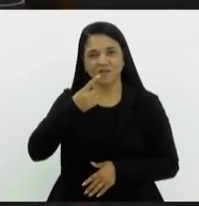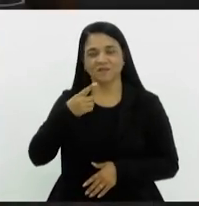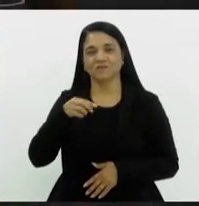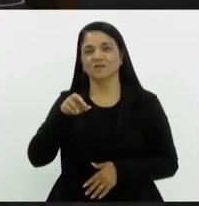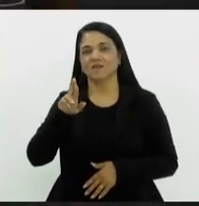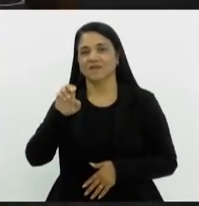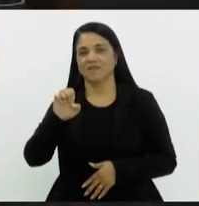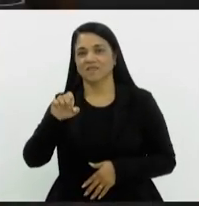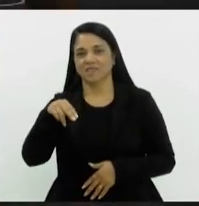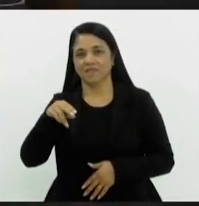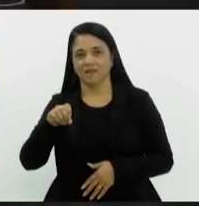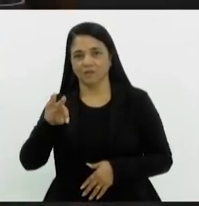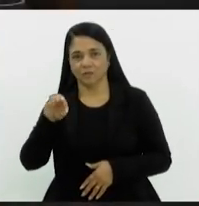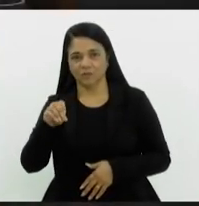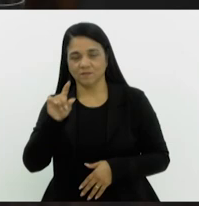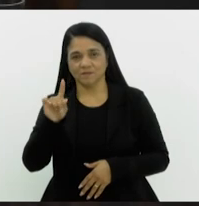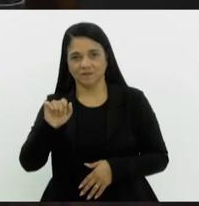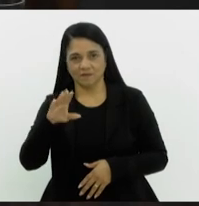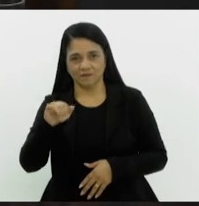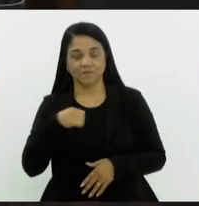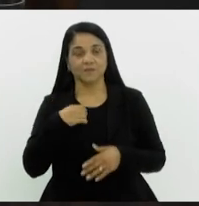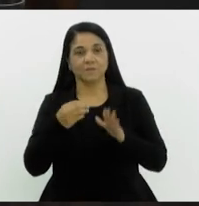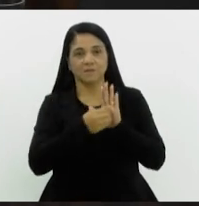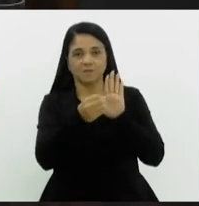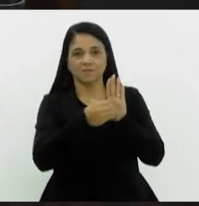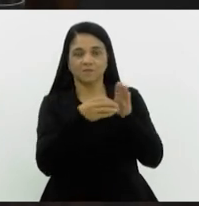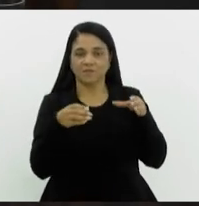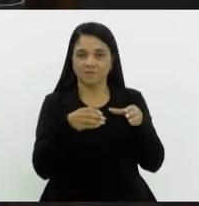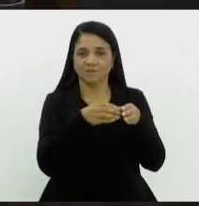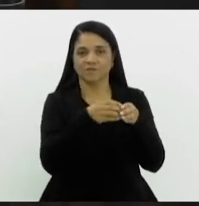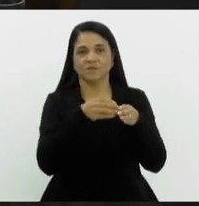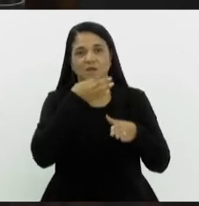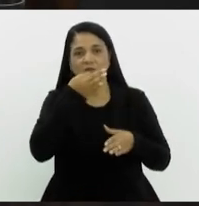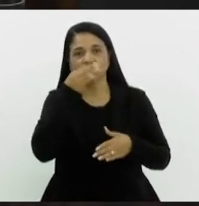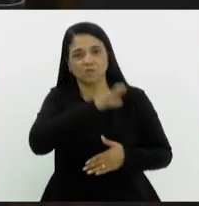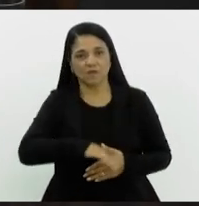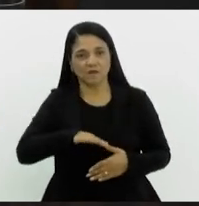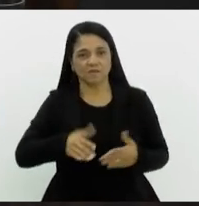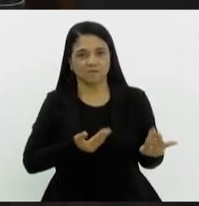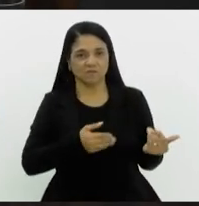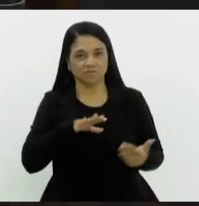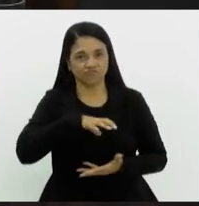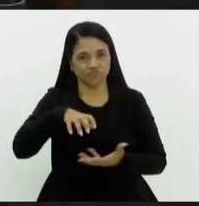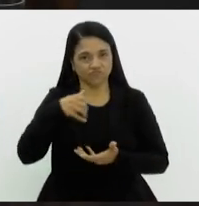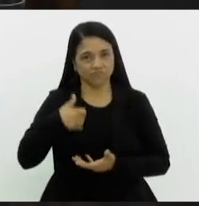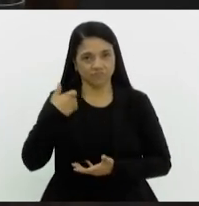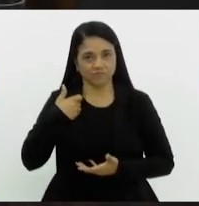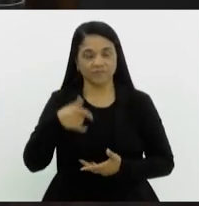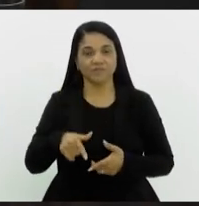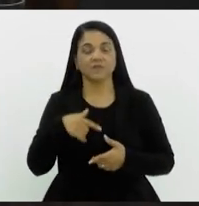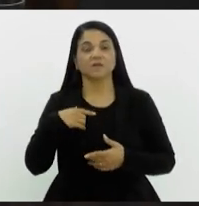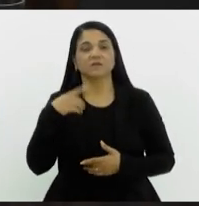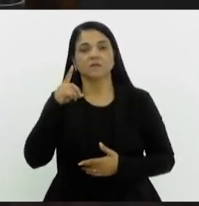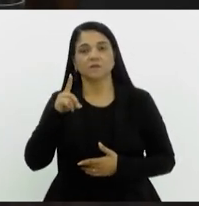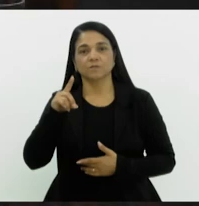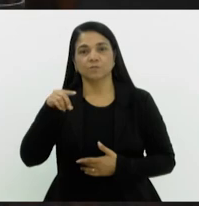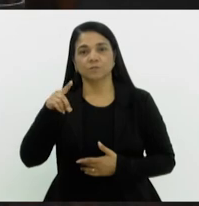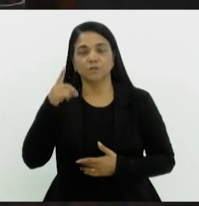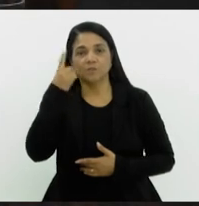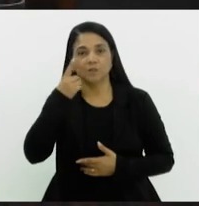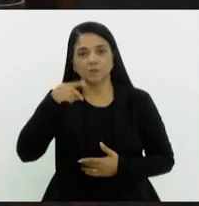Zaca. Para emitir parecer pela Comissão de Assuntos da Criança, do Adolescente e do Idoso, deputado Munir Neto.